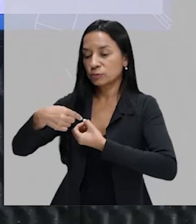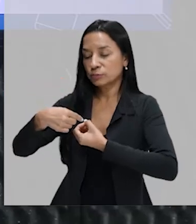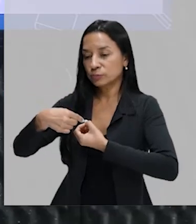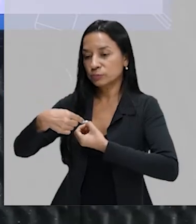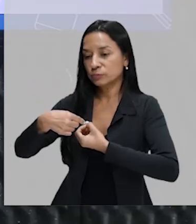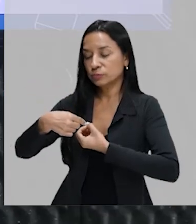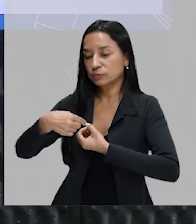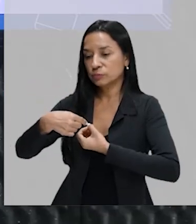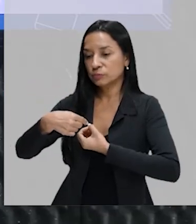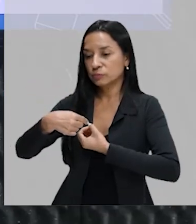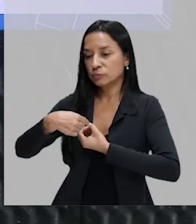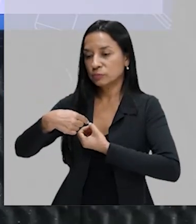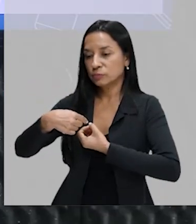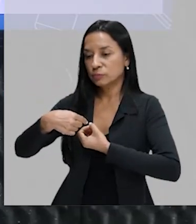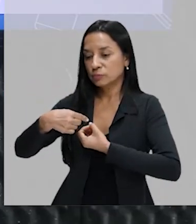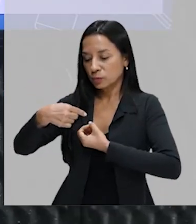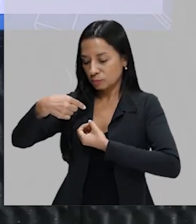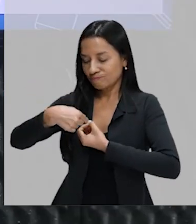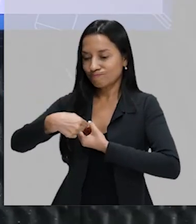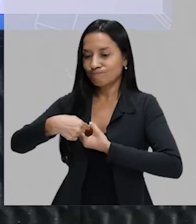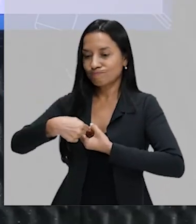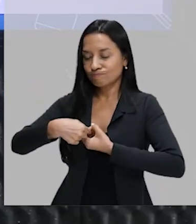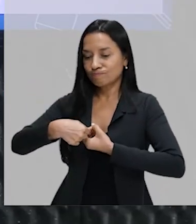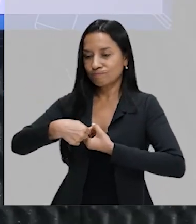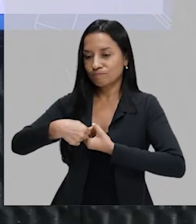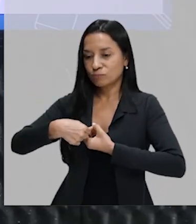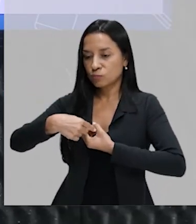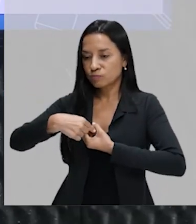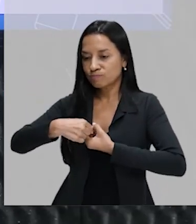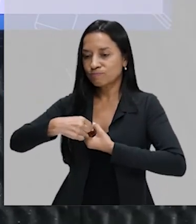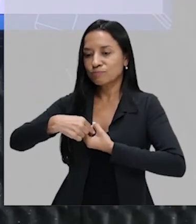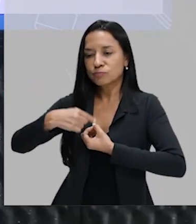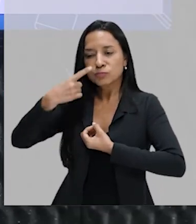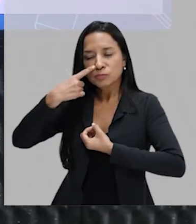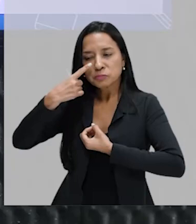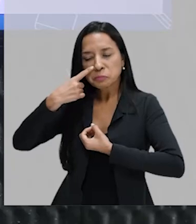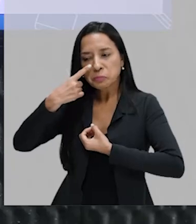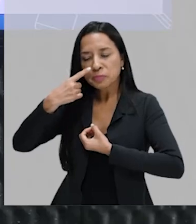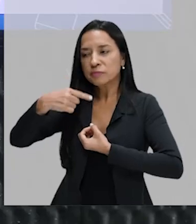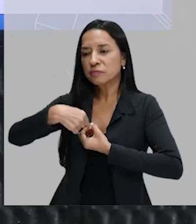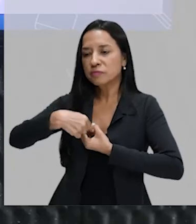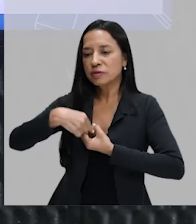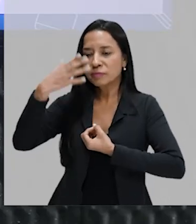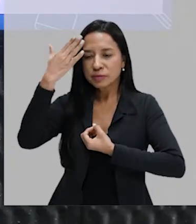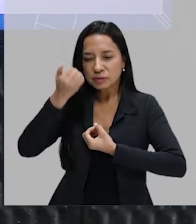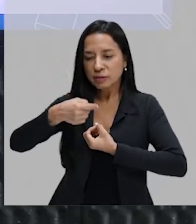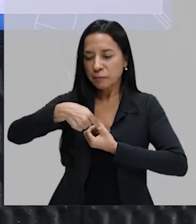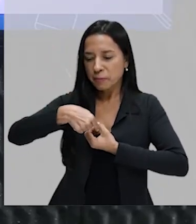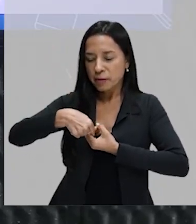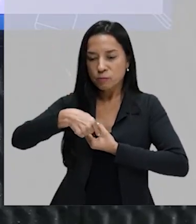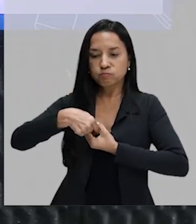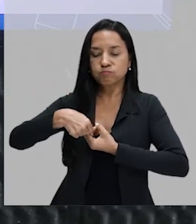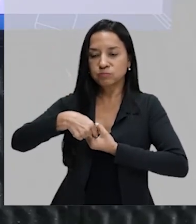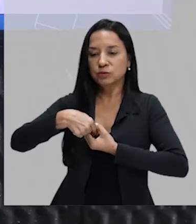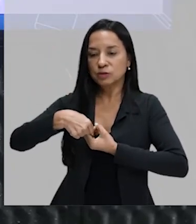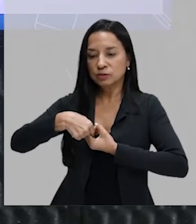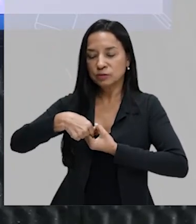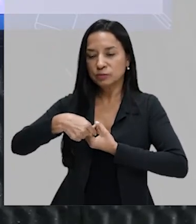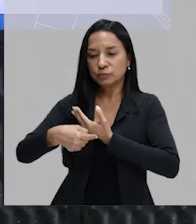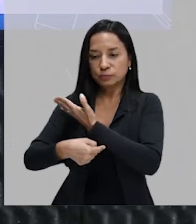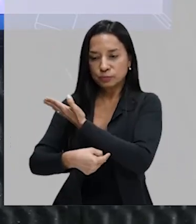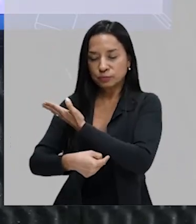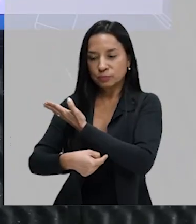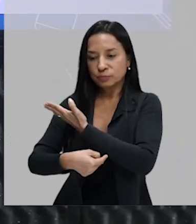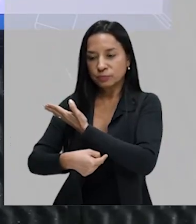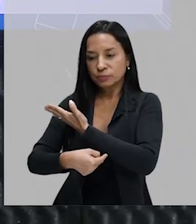vai inserir o seu dedo para ele apalpar a próstata que fica logo nessa região aqui, tá?